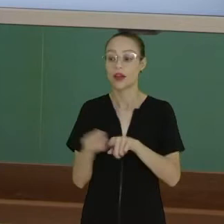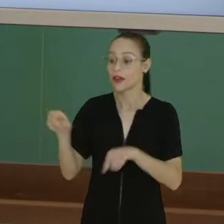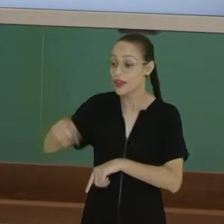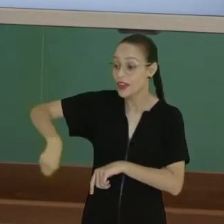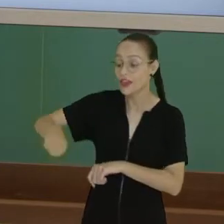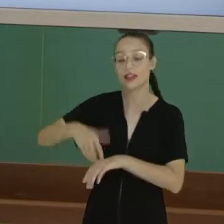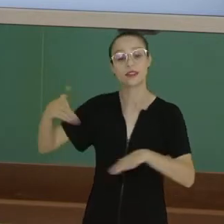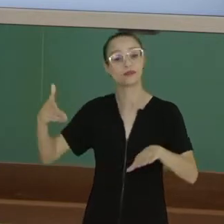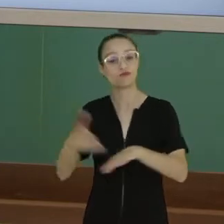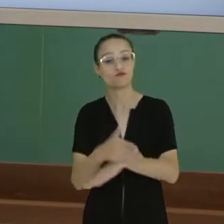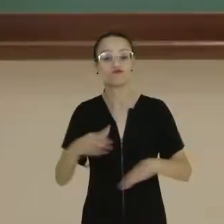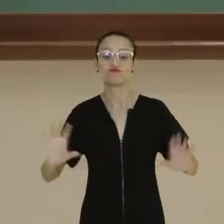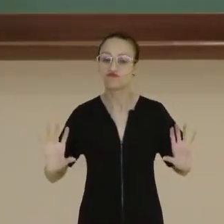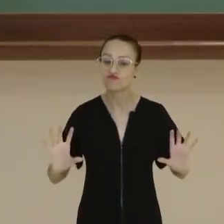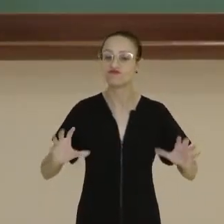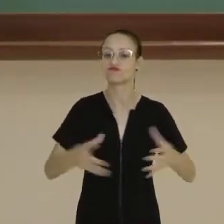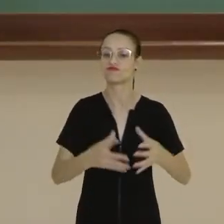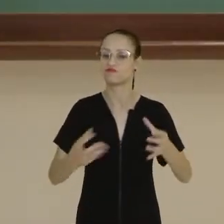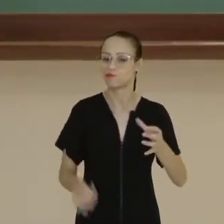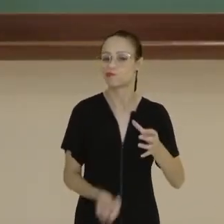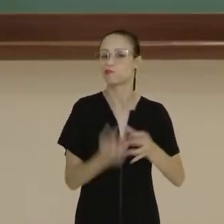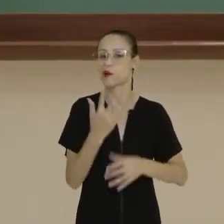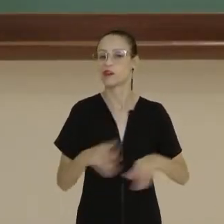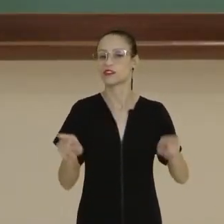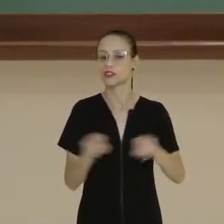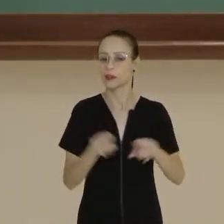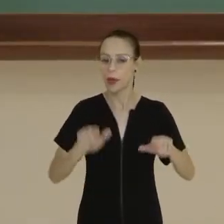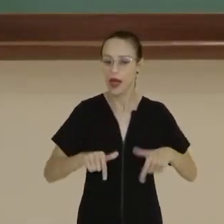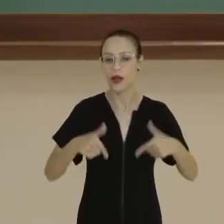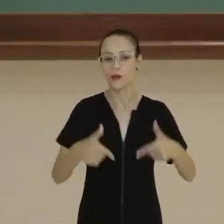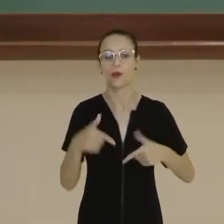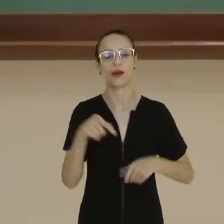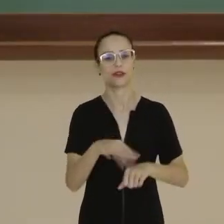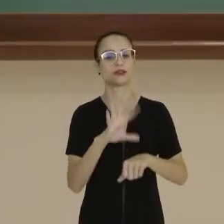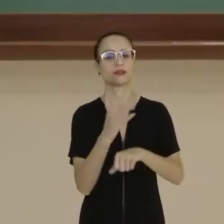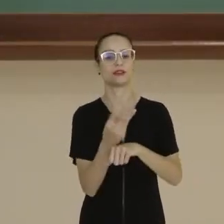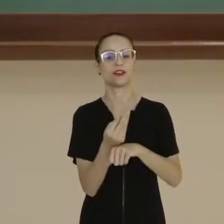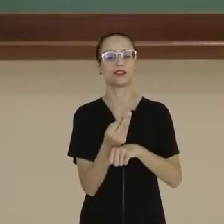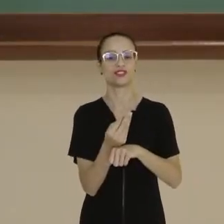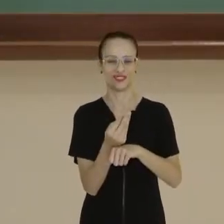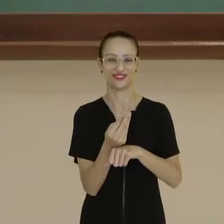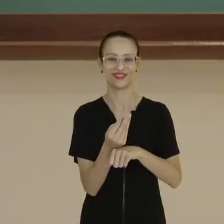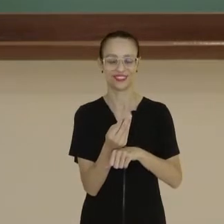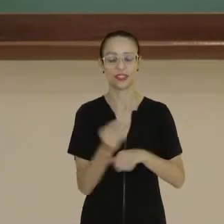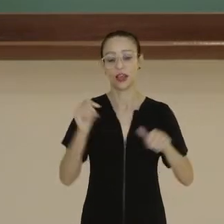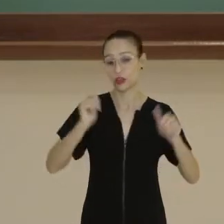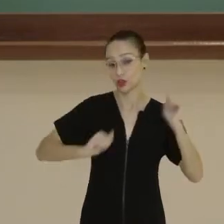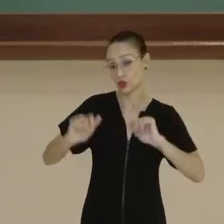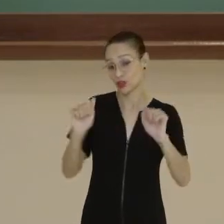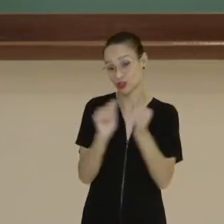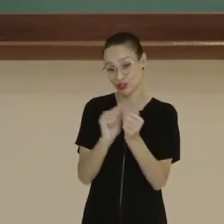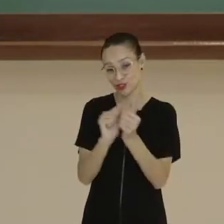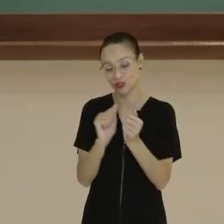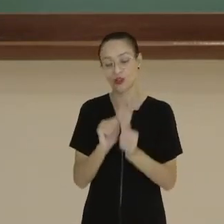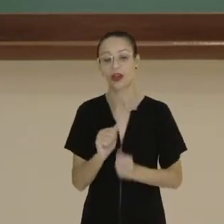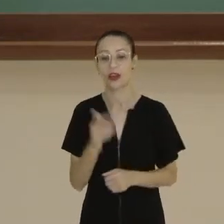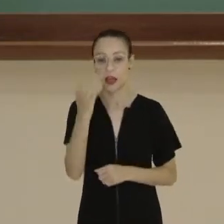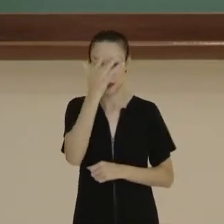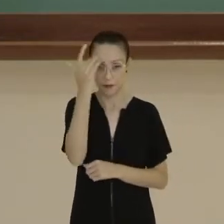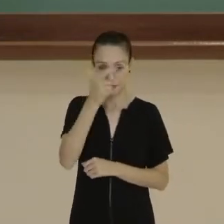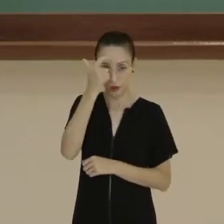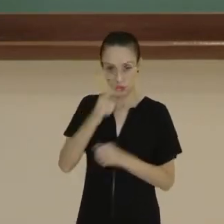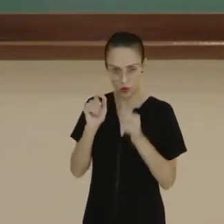parte da obra, ele vai ser um ser atuante na obra, né? Ele vai ser um coautor. Então, assim, o artista vai pensar a